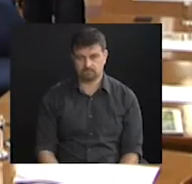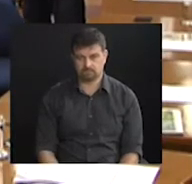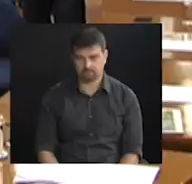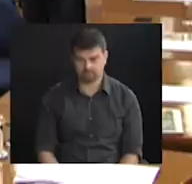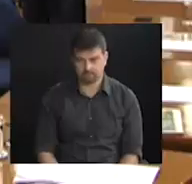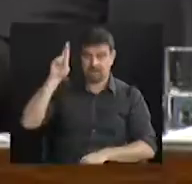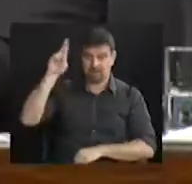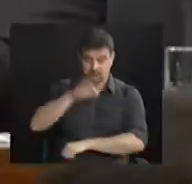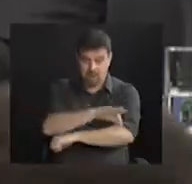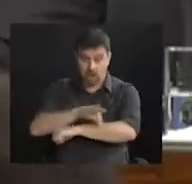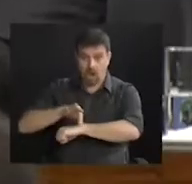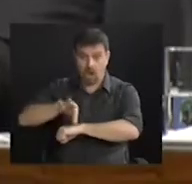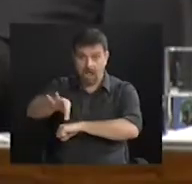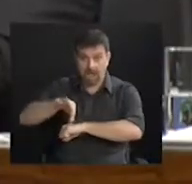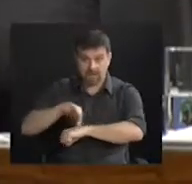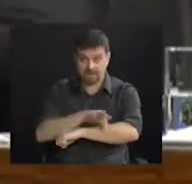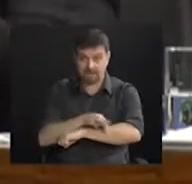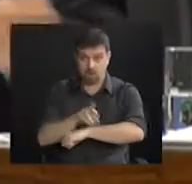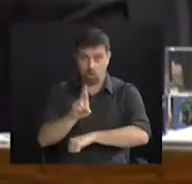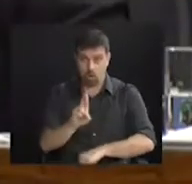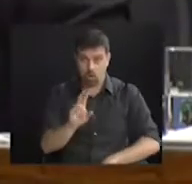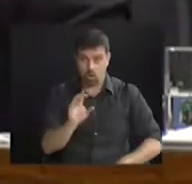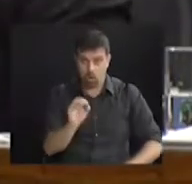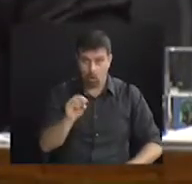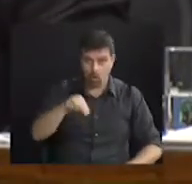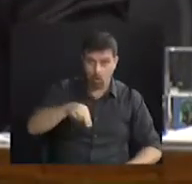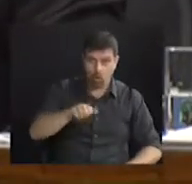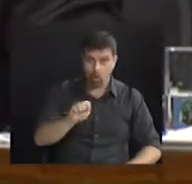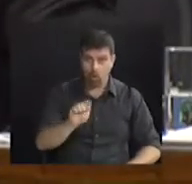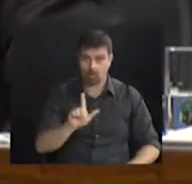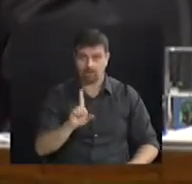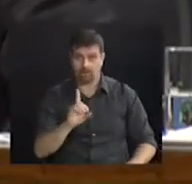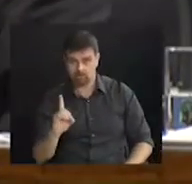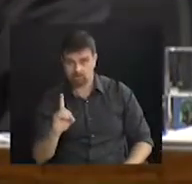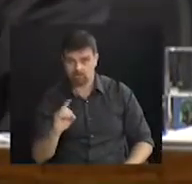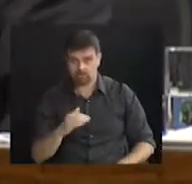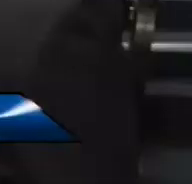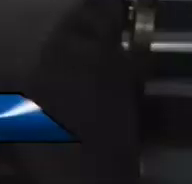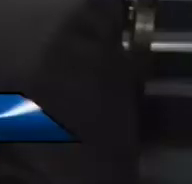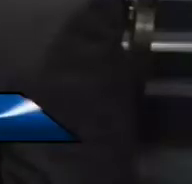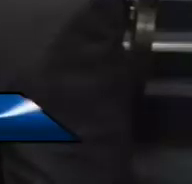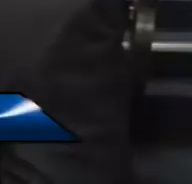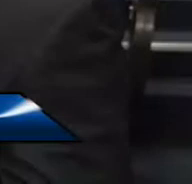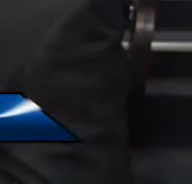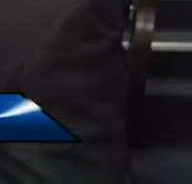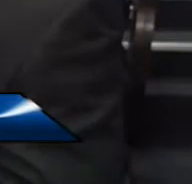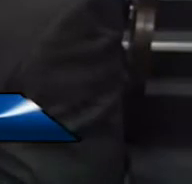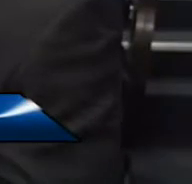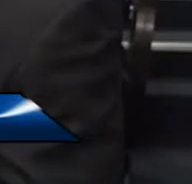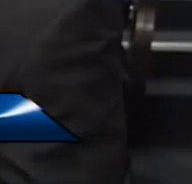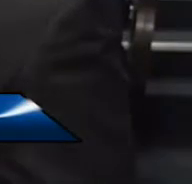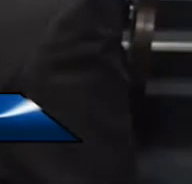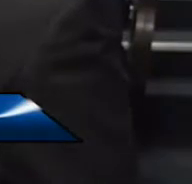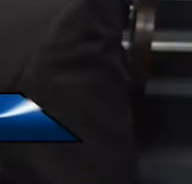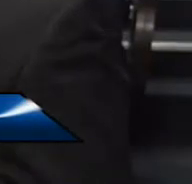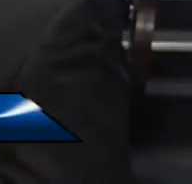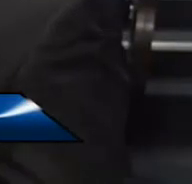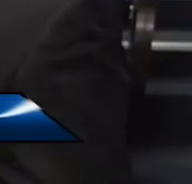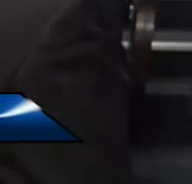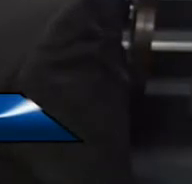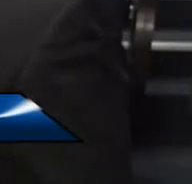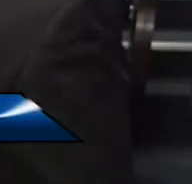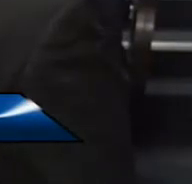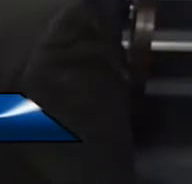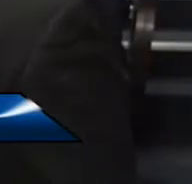contas de suas gestões o presidente Rafa zimbaldi e explica quais serão os próximos passos agora nós fizemos a